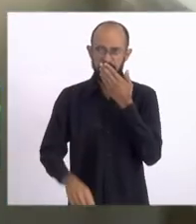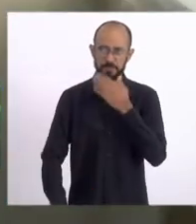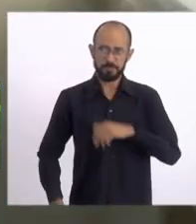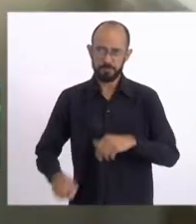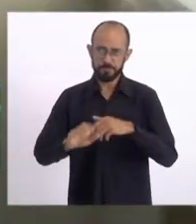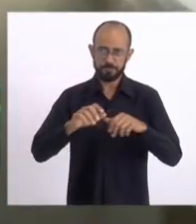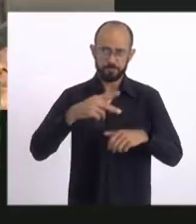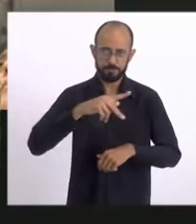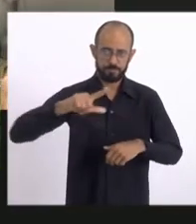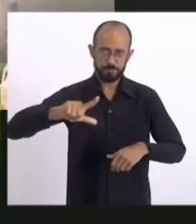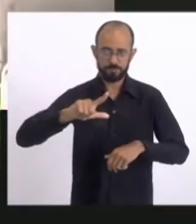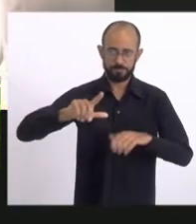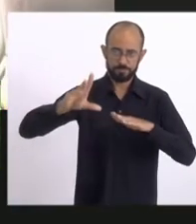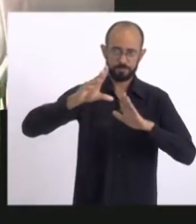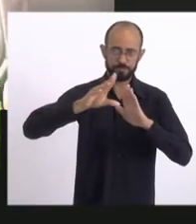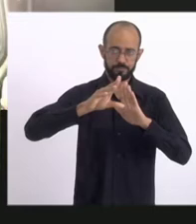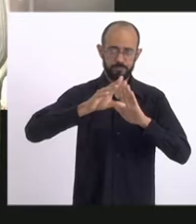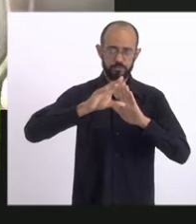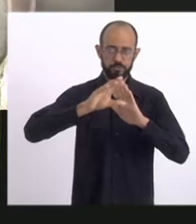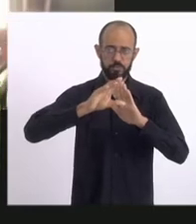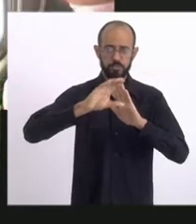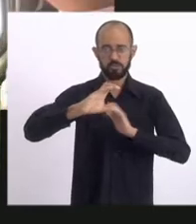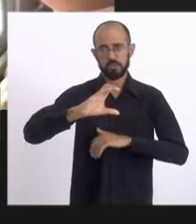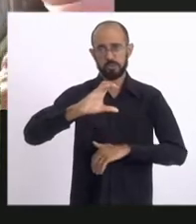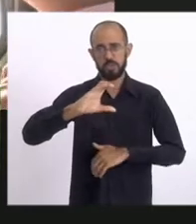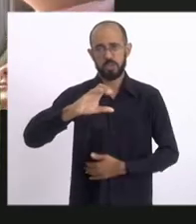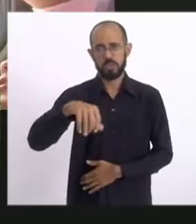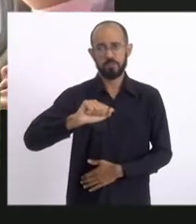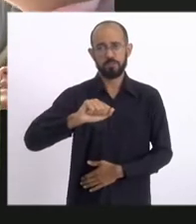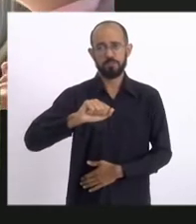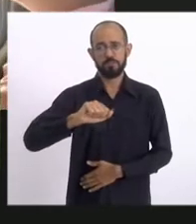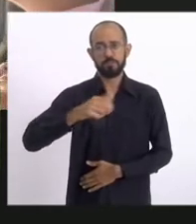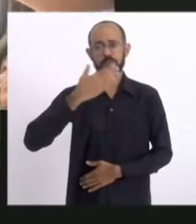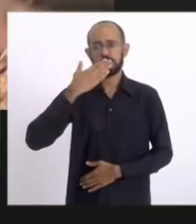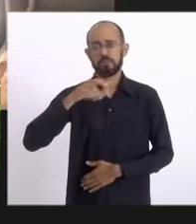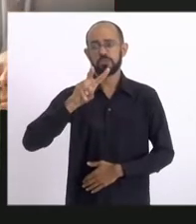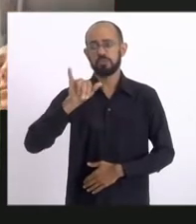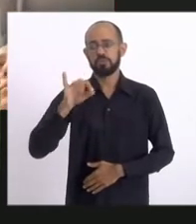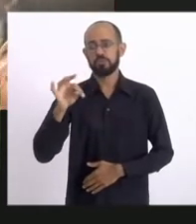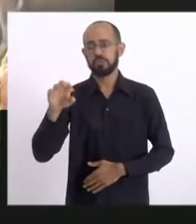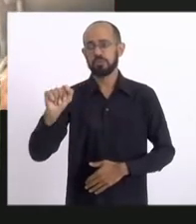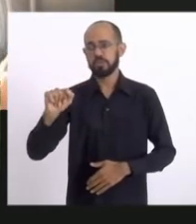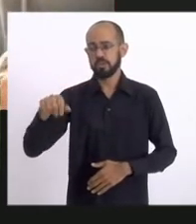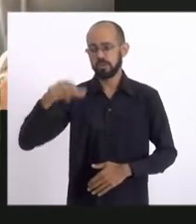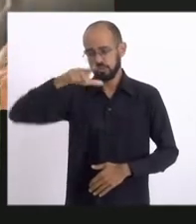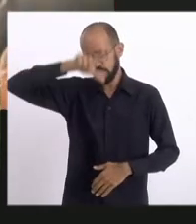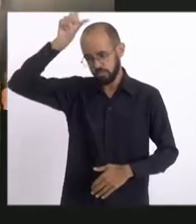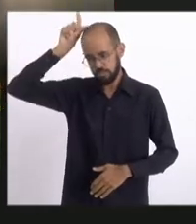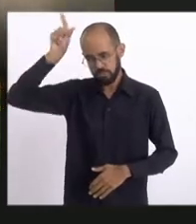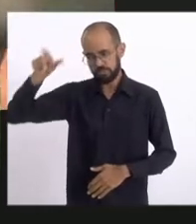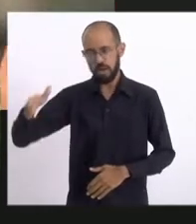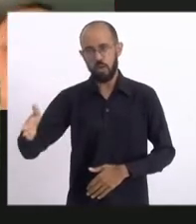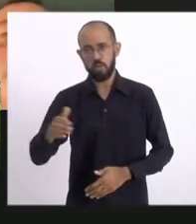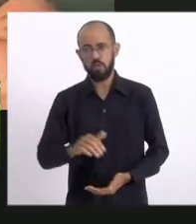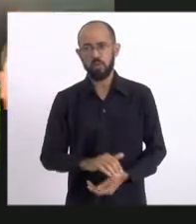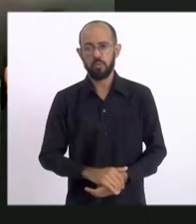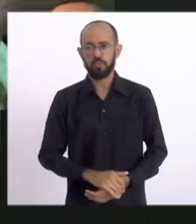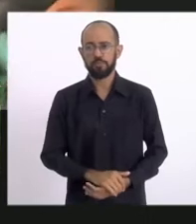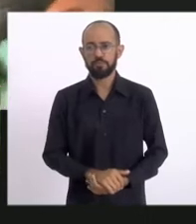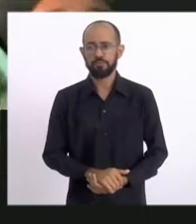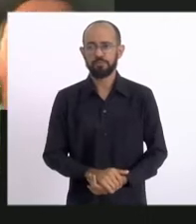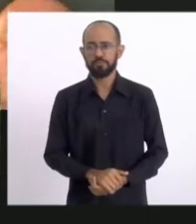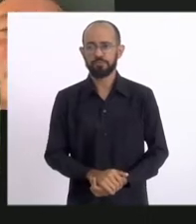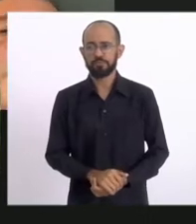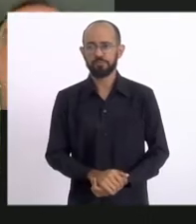25, projeto de lei complementar. Vista, presidente. Ok. Projeto de lei complementar. Deputado Alexandre Freitas, pedido de vista do deputado Luiz Paulo. Concedido. O